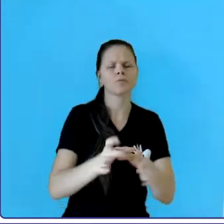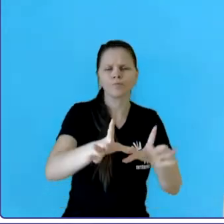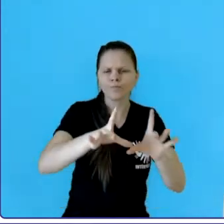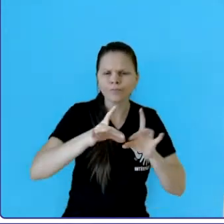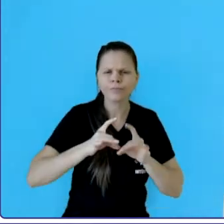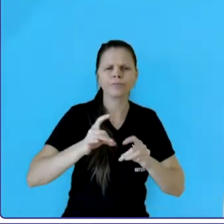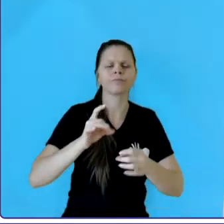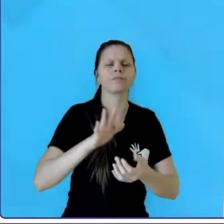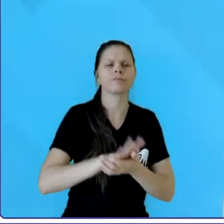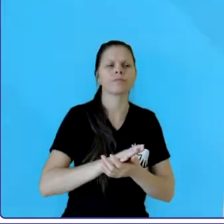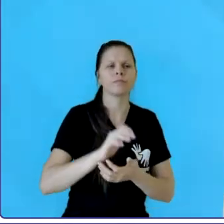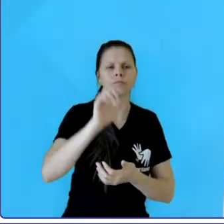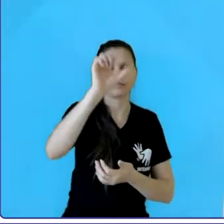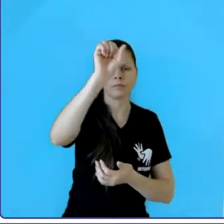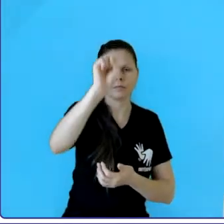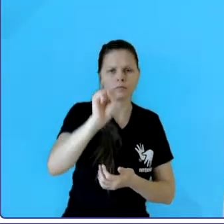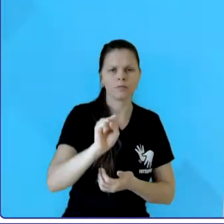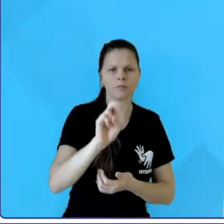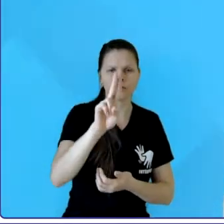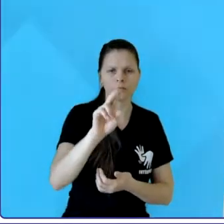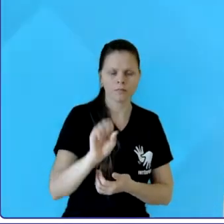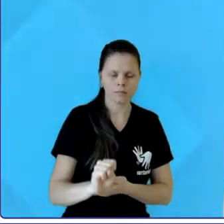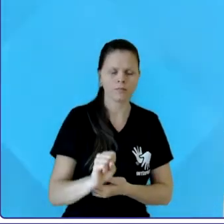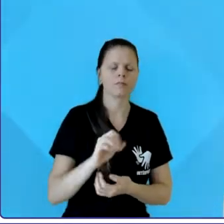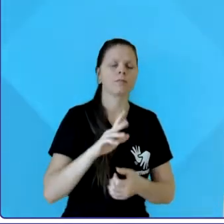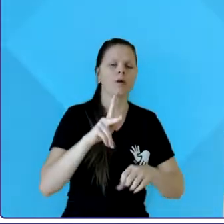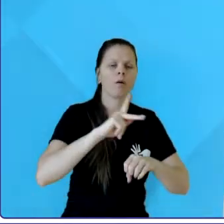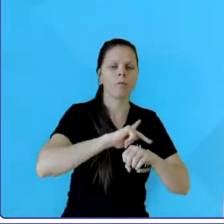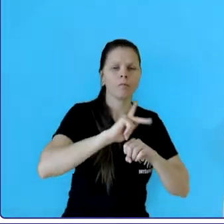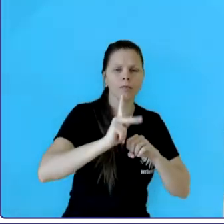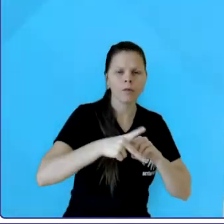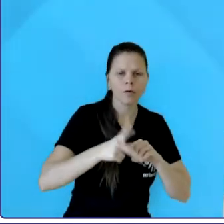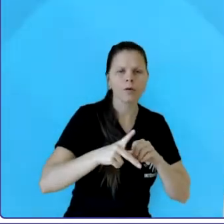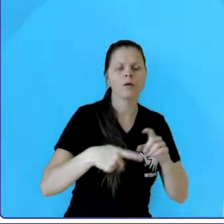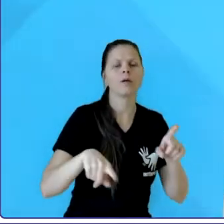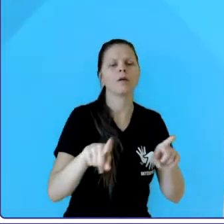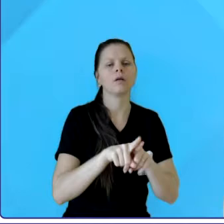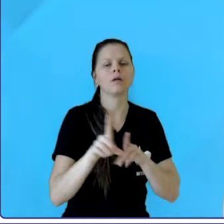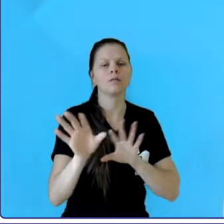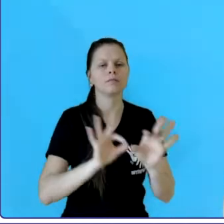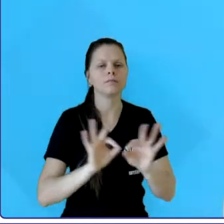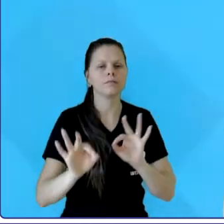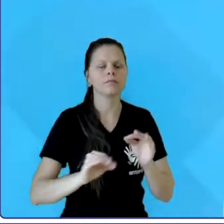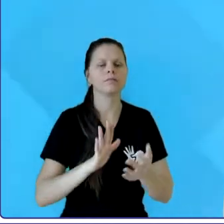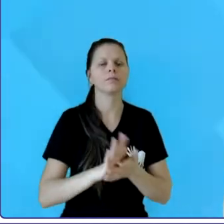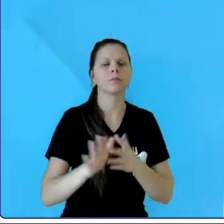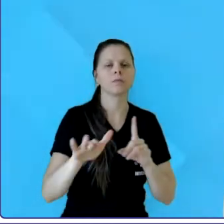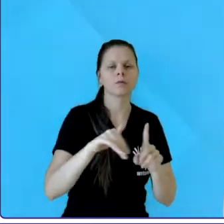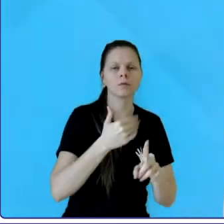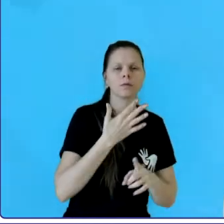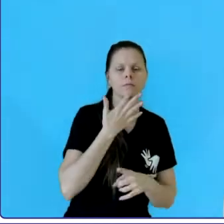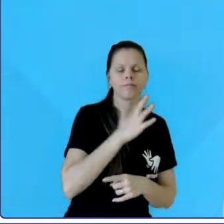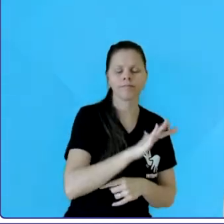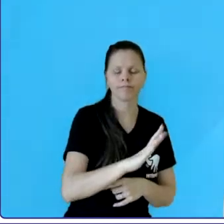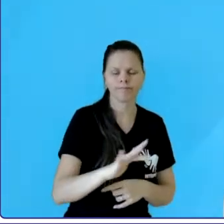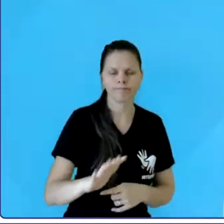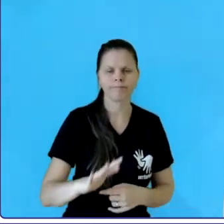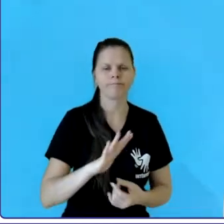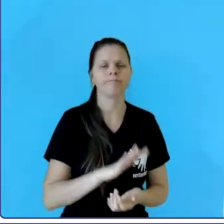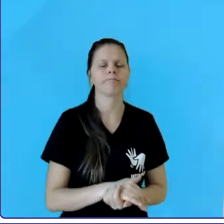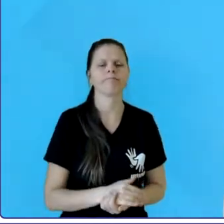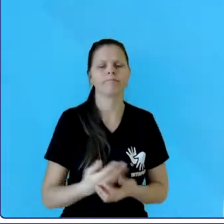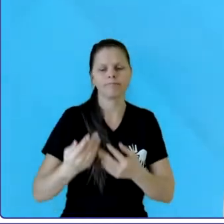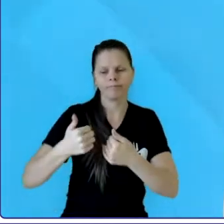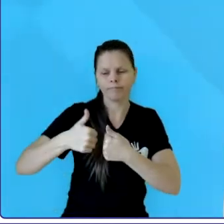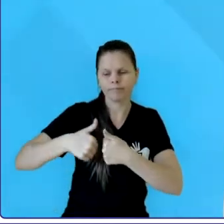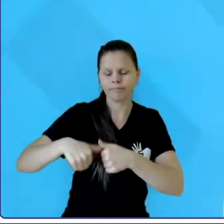Dentre os benefícios trazidos pelo programa estão o controle de mortalidade infantil, a redução de internações por